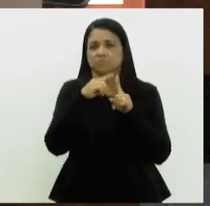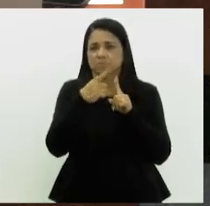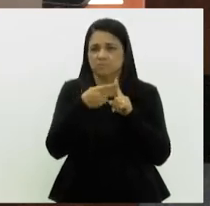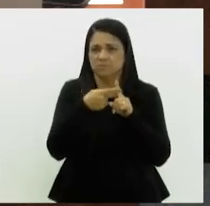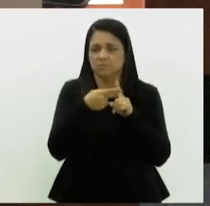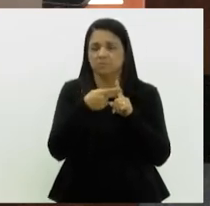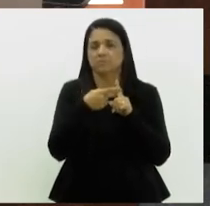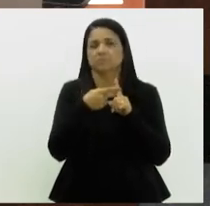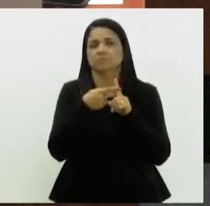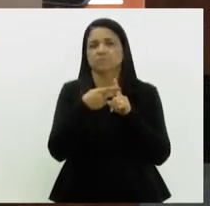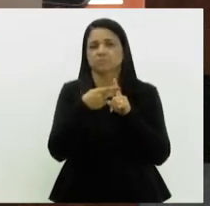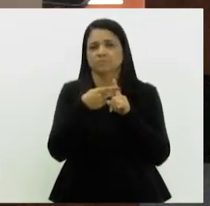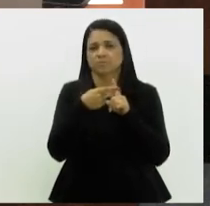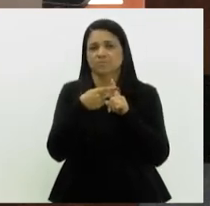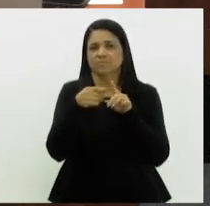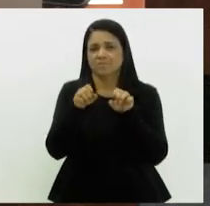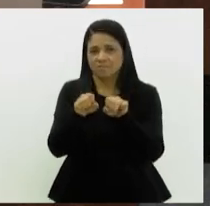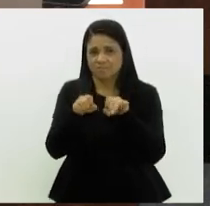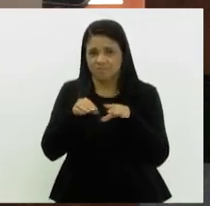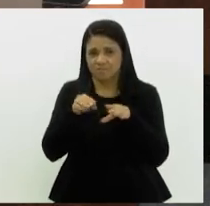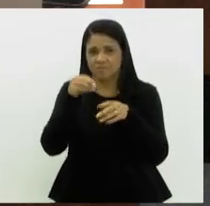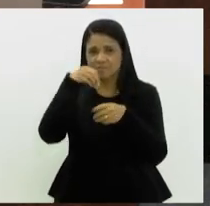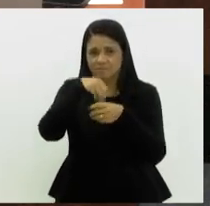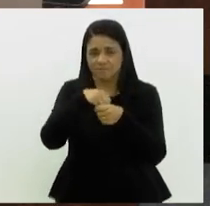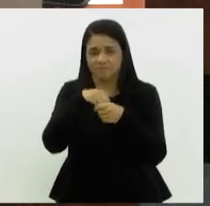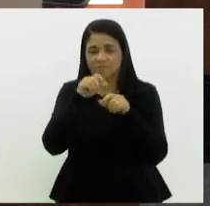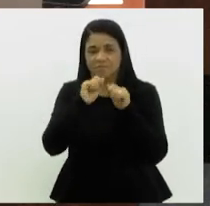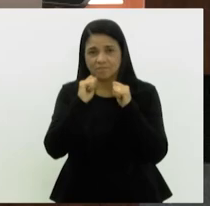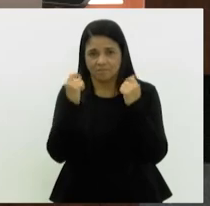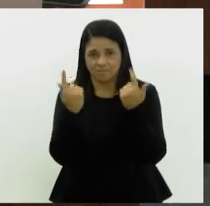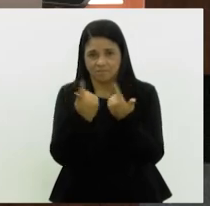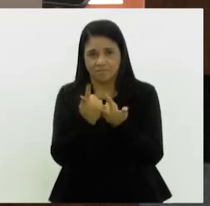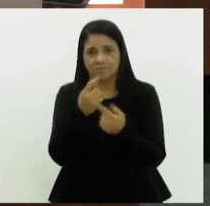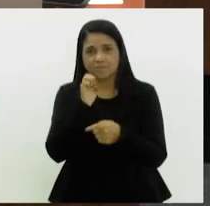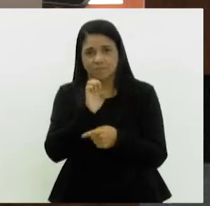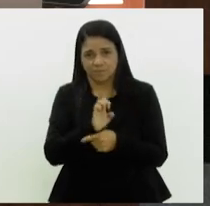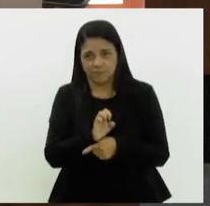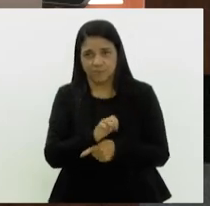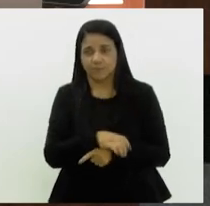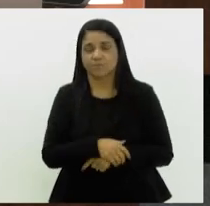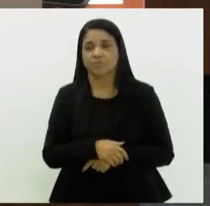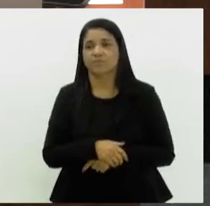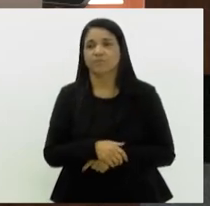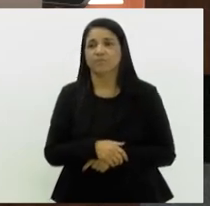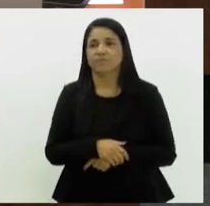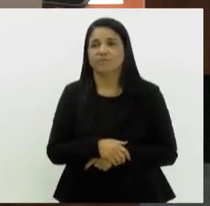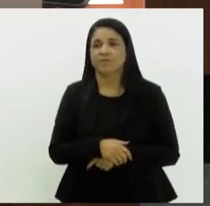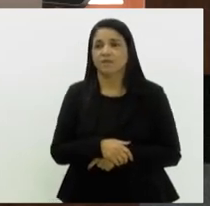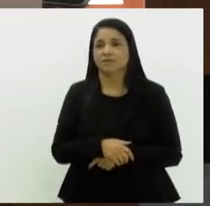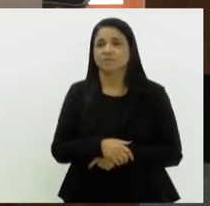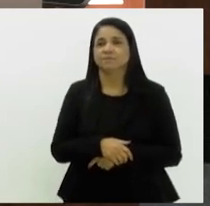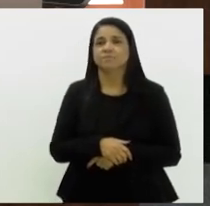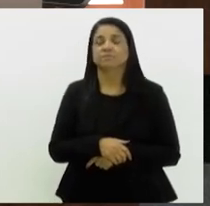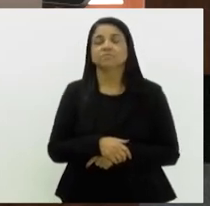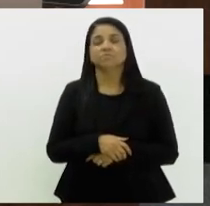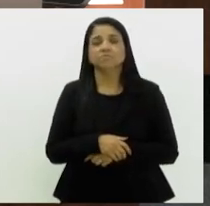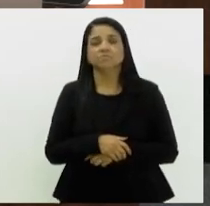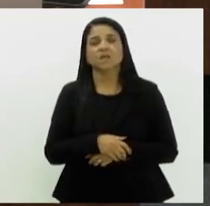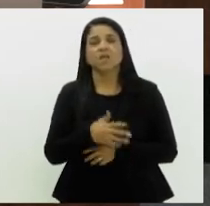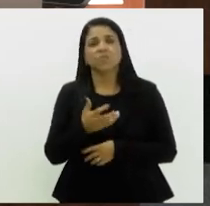paternidade parlamentar na Assembleia Legislativa do Estado do Rio de Janeiro. Em primeiro lugar, para as